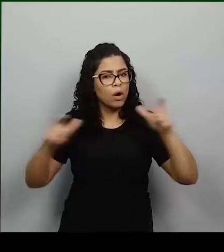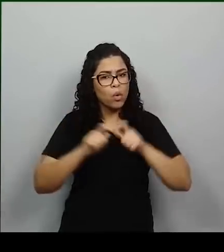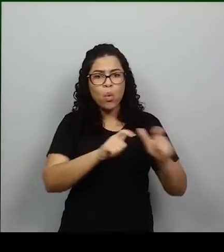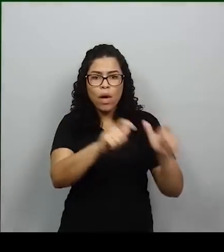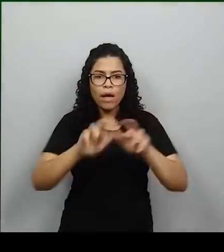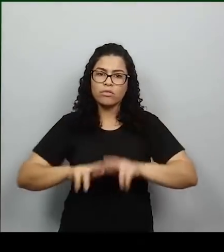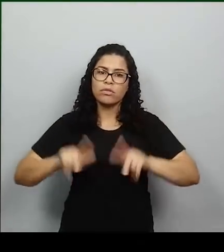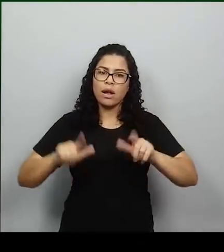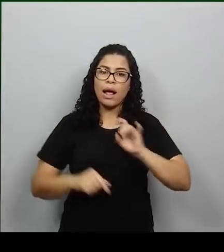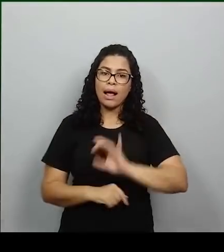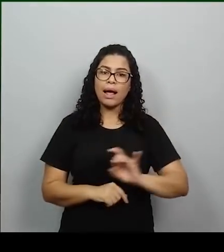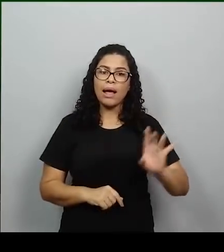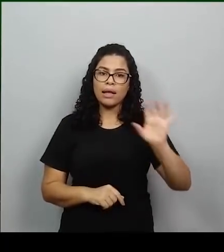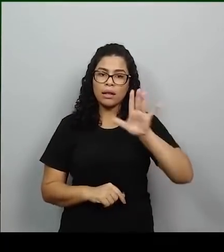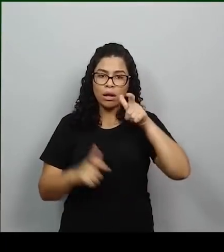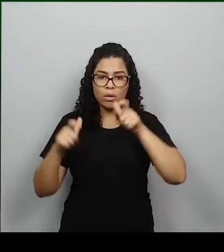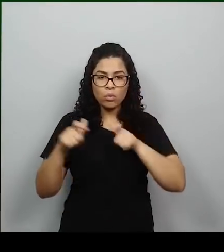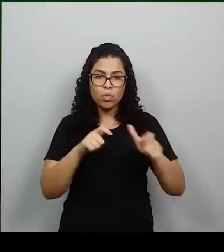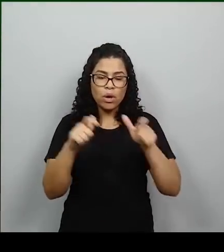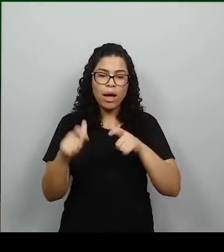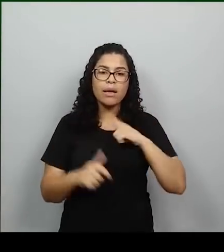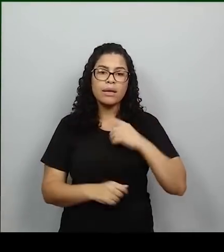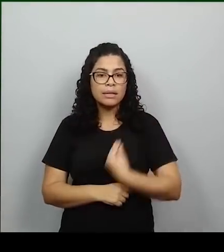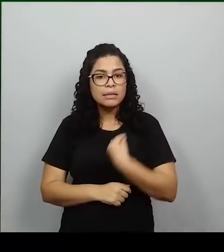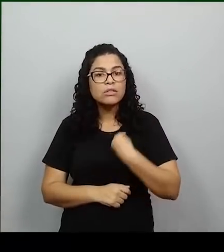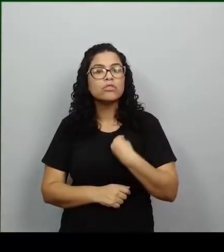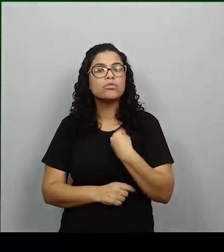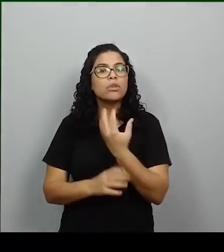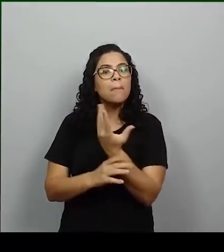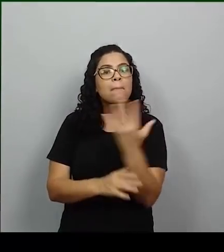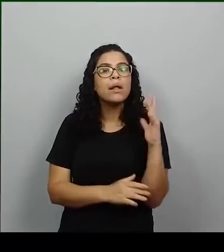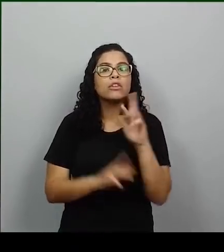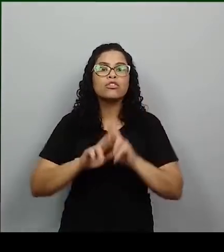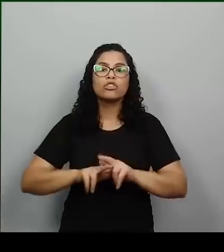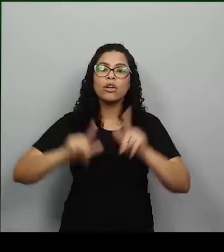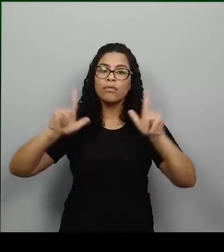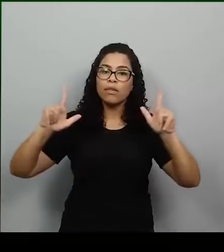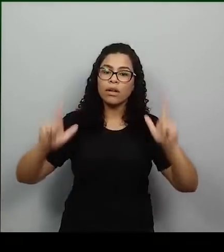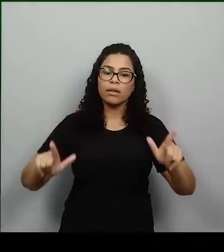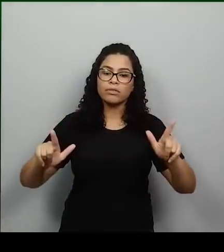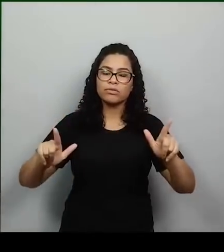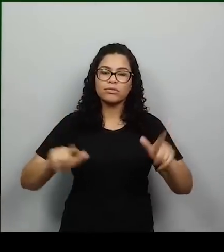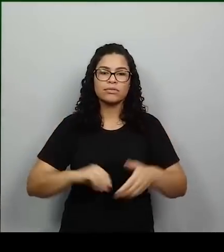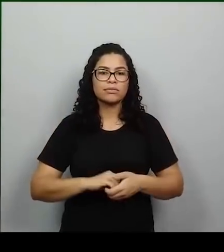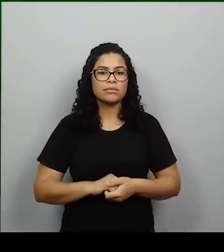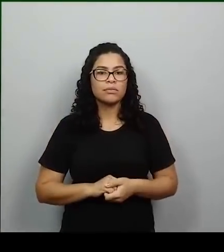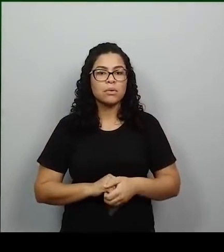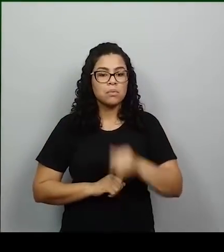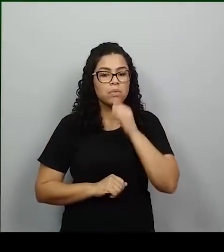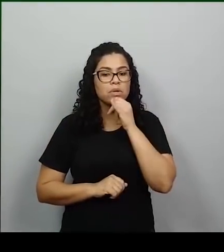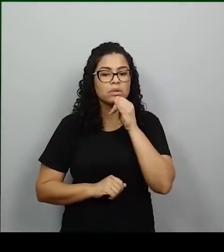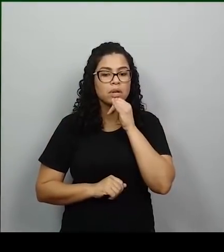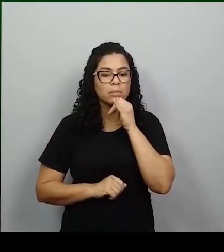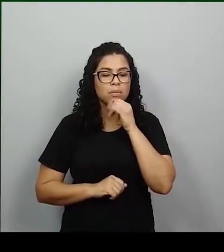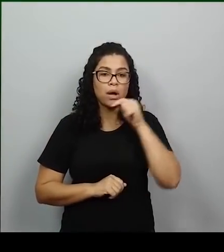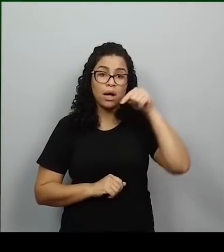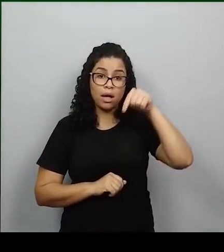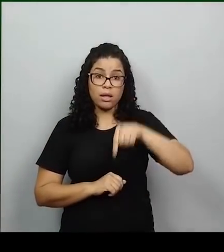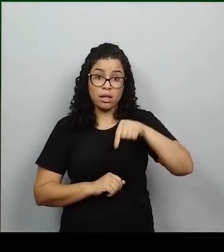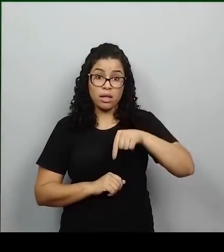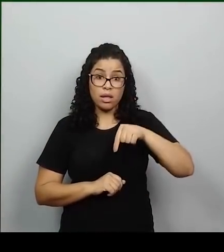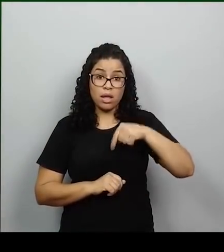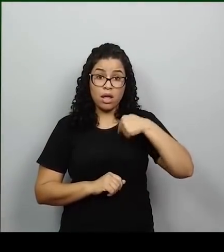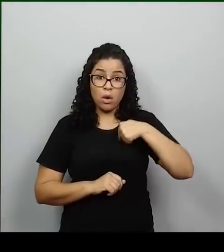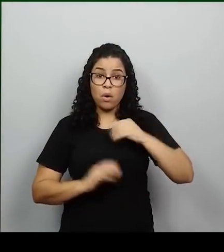diferentes. Cada região do país existem plantas que são diferentes do restante do país. Por exemplo, eu estou falando aqui